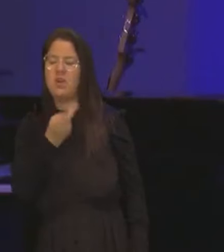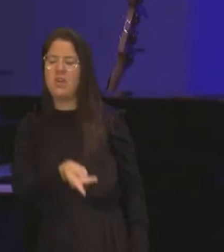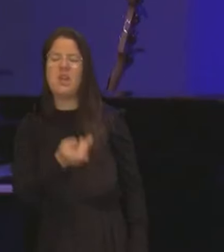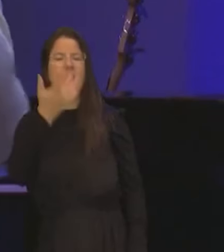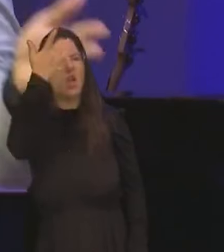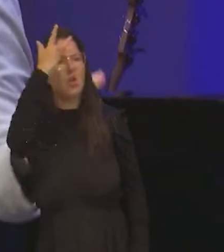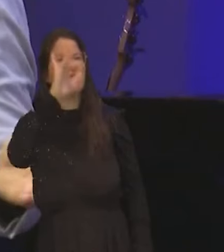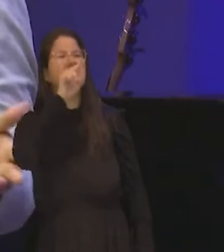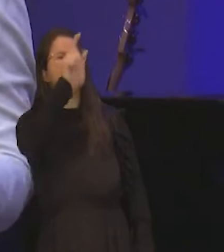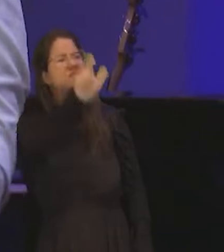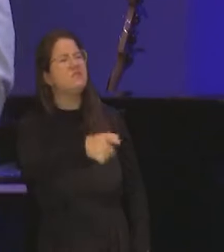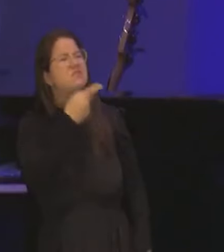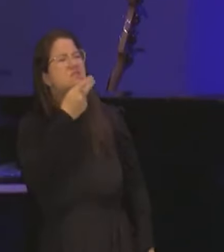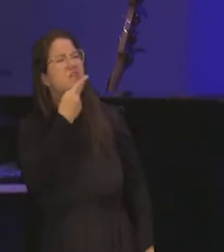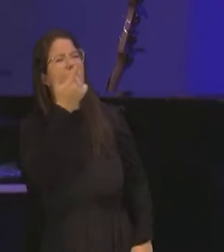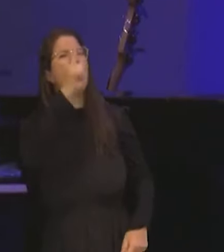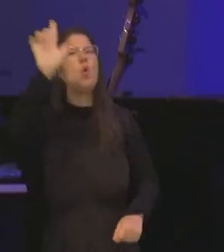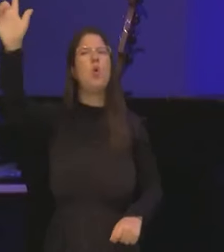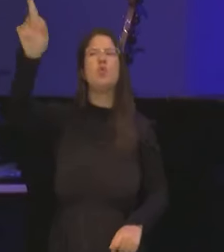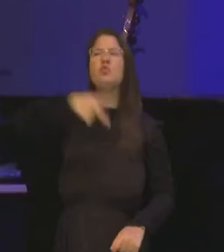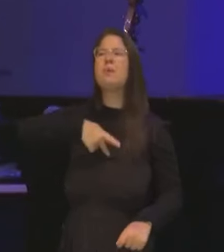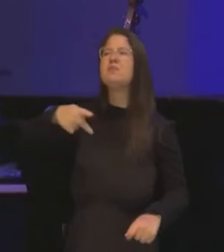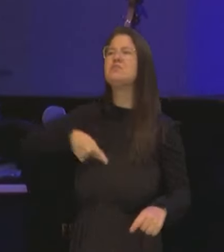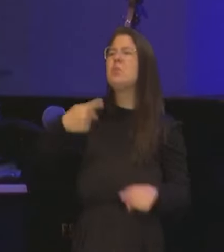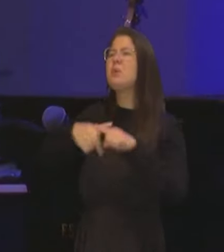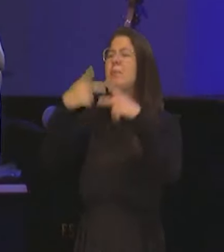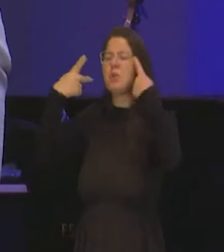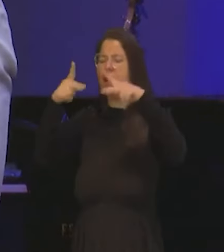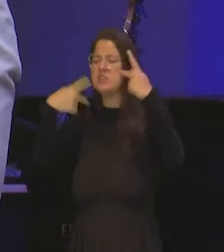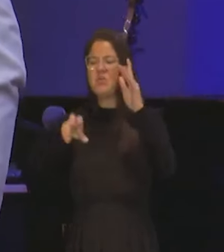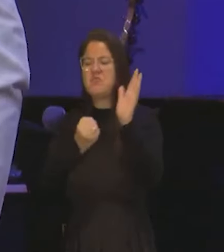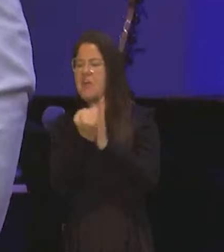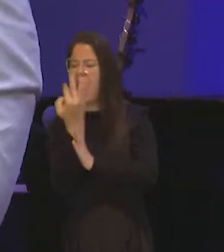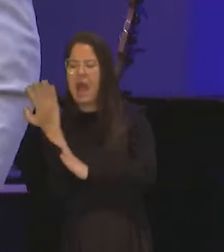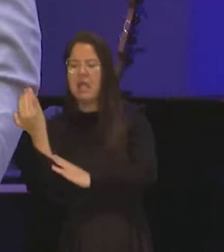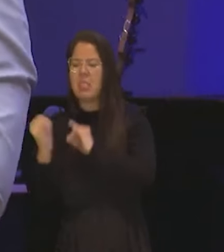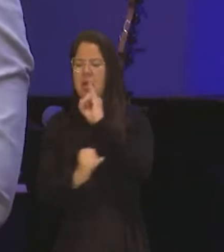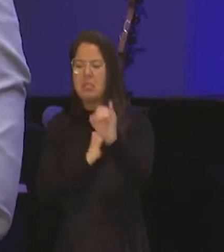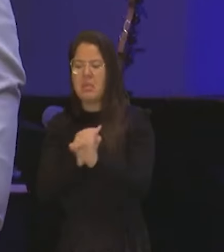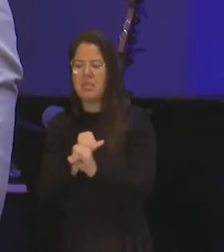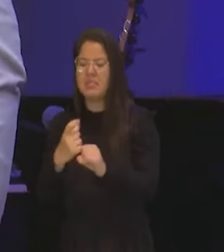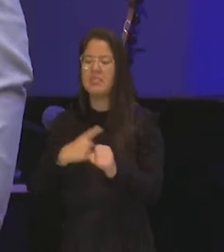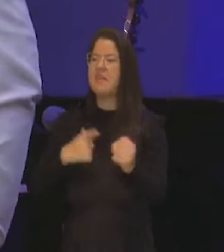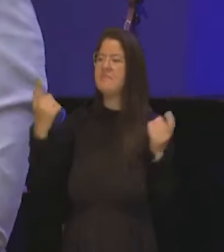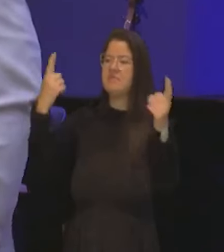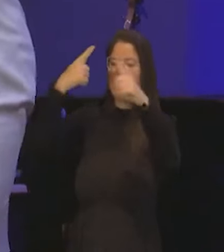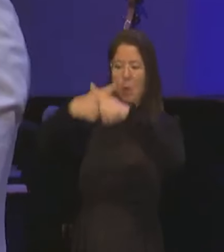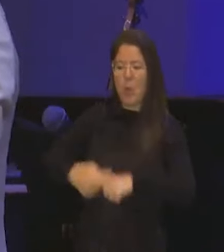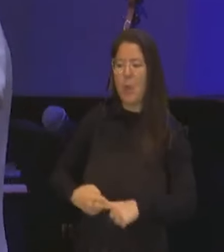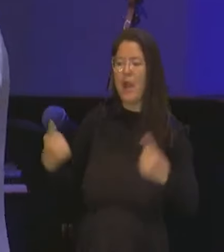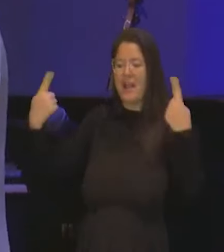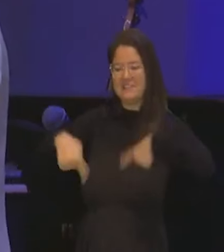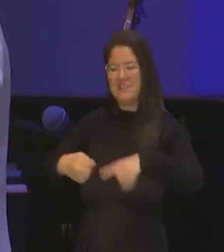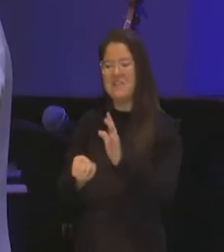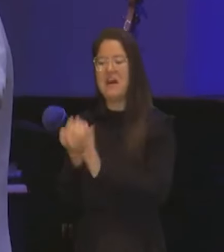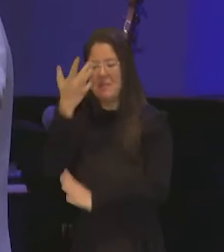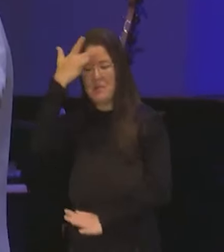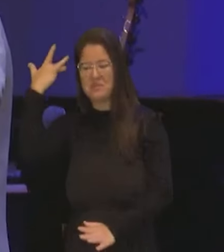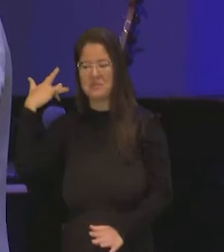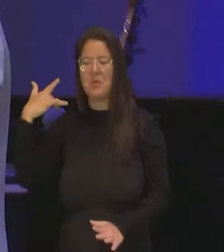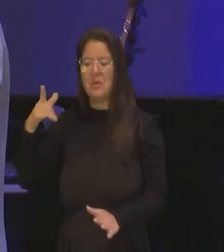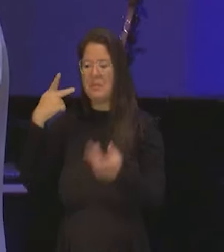ou se foi um outro pastor que eu vi na internet, porque eu tenho ouvido muita pregação. Então a concorrência é grande.